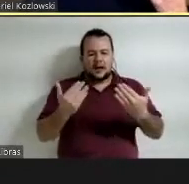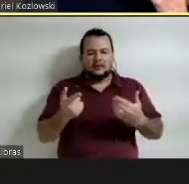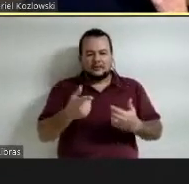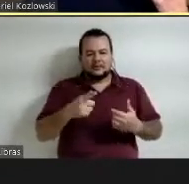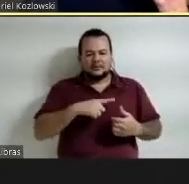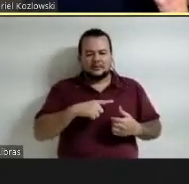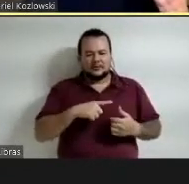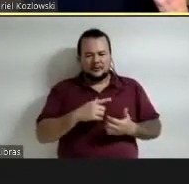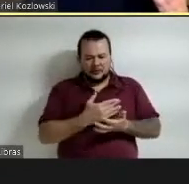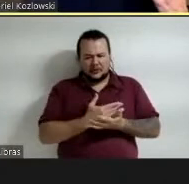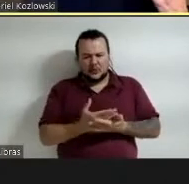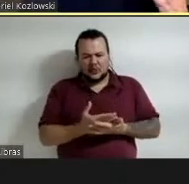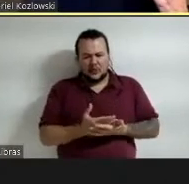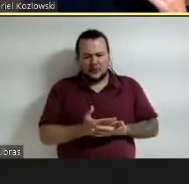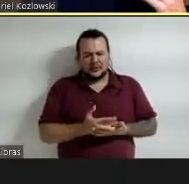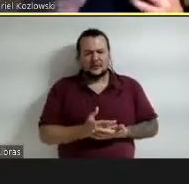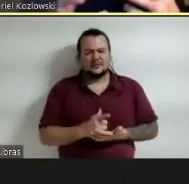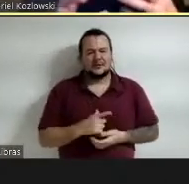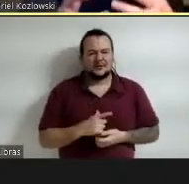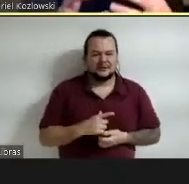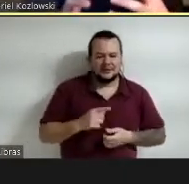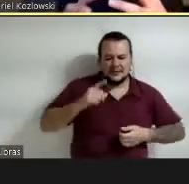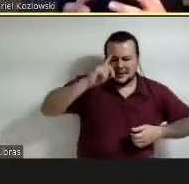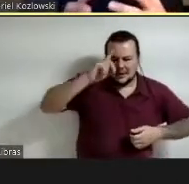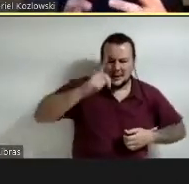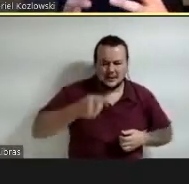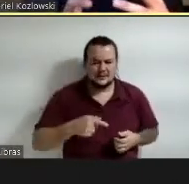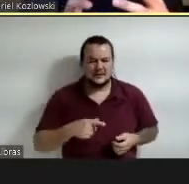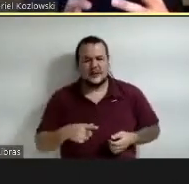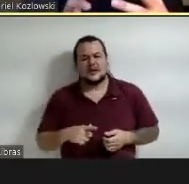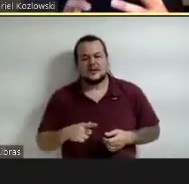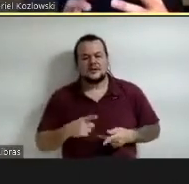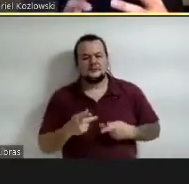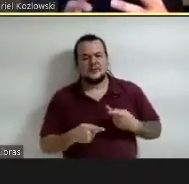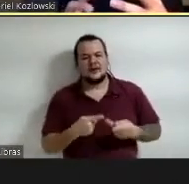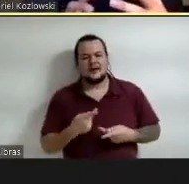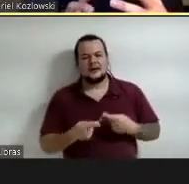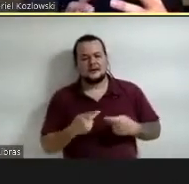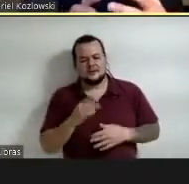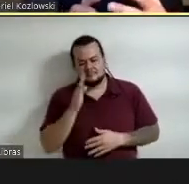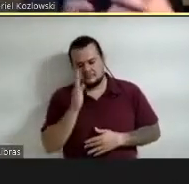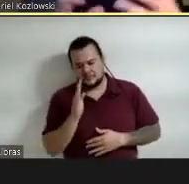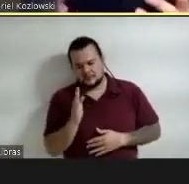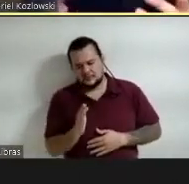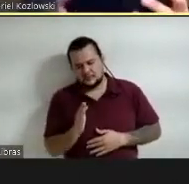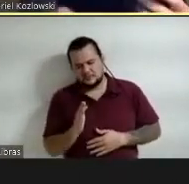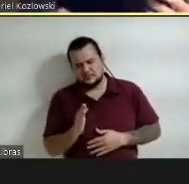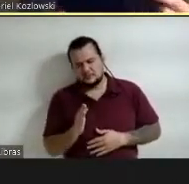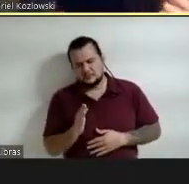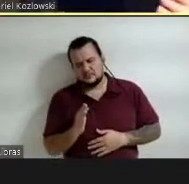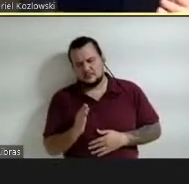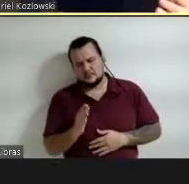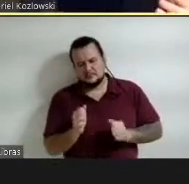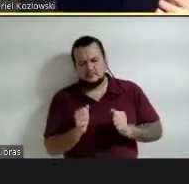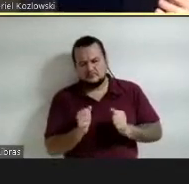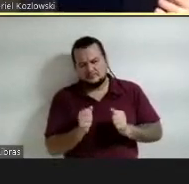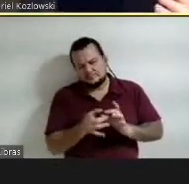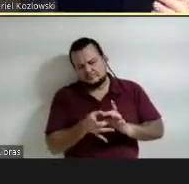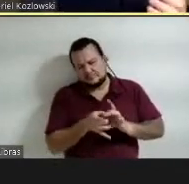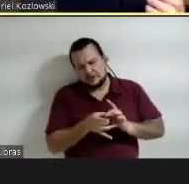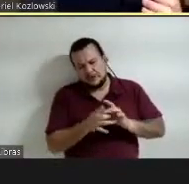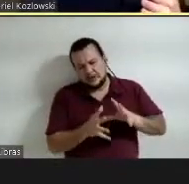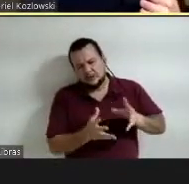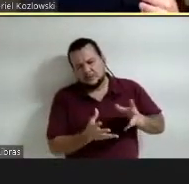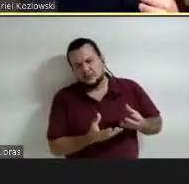começo teve a ideia de relacionar o Brasil com o mundo, mas